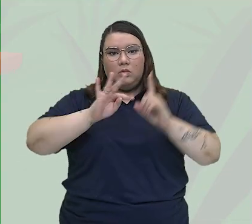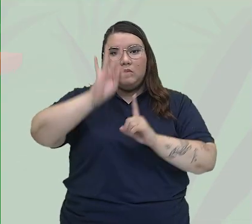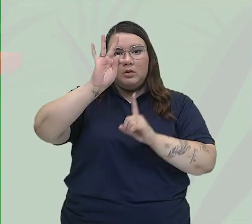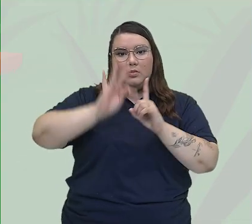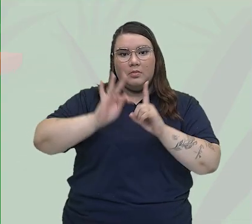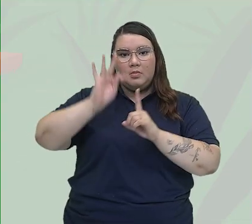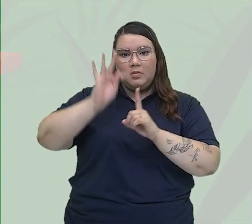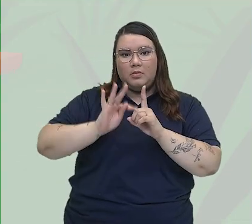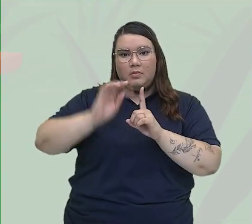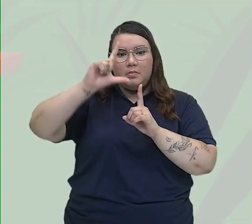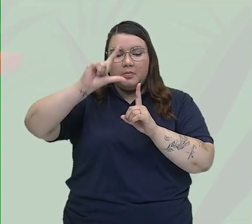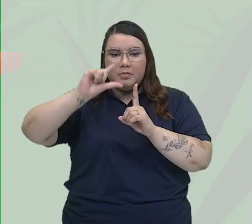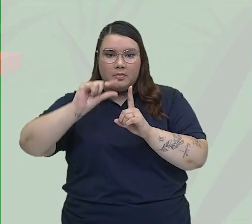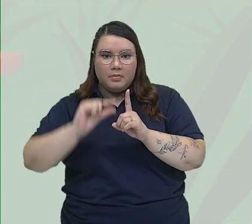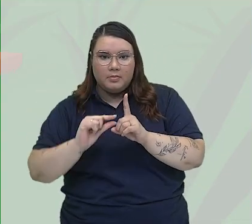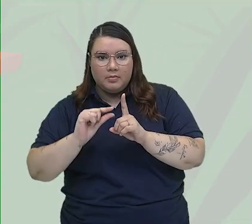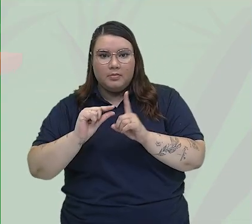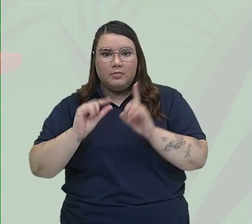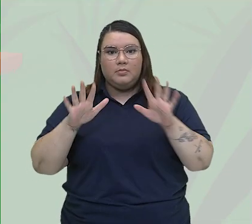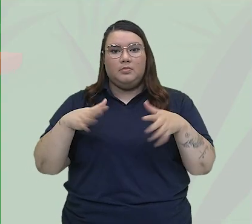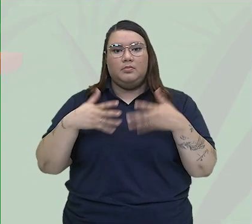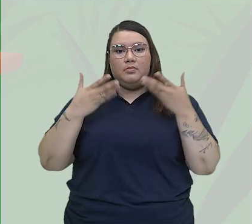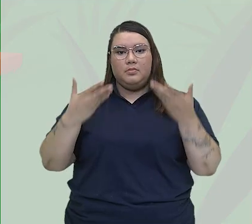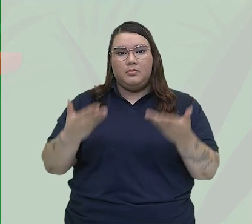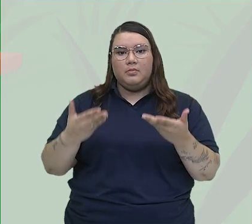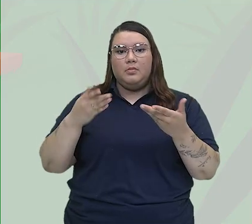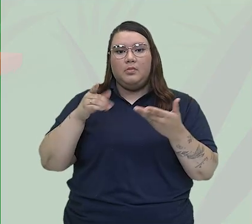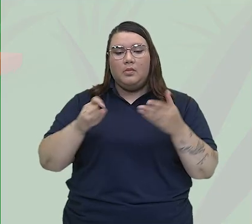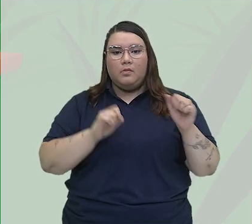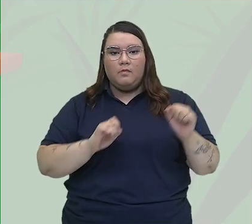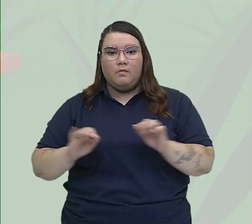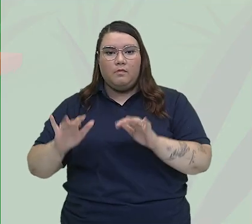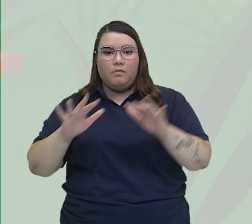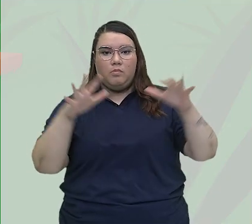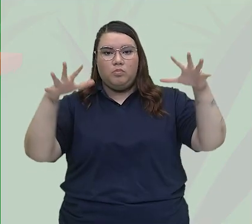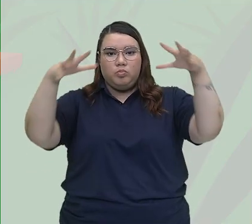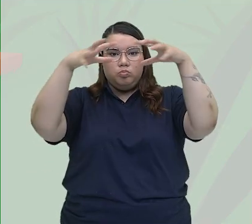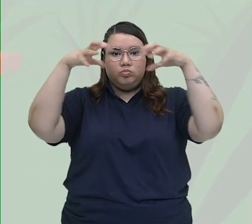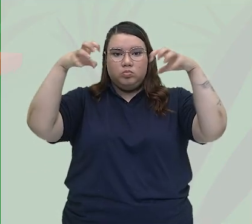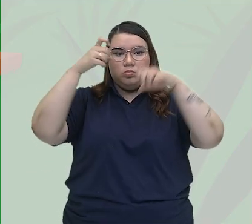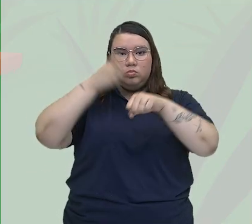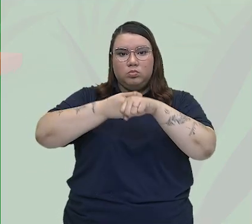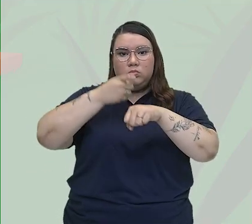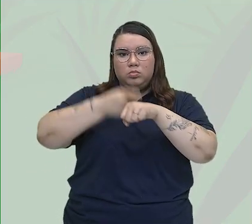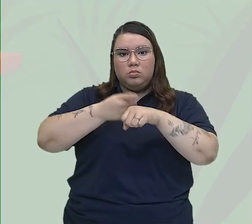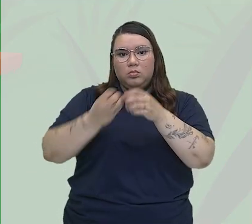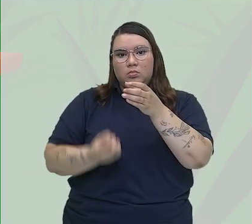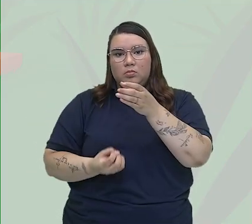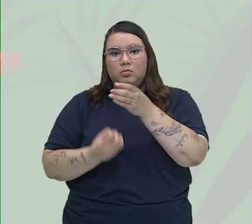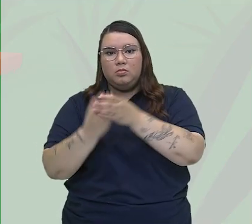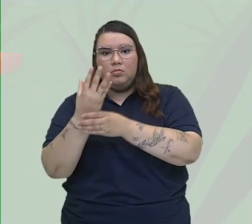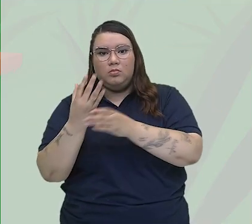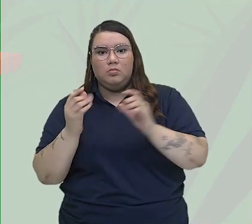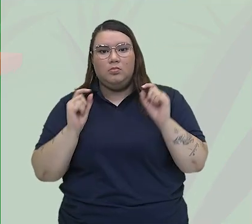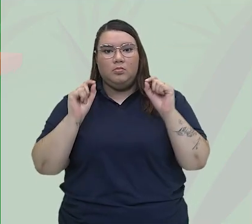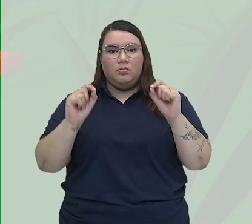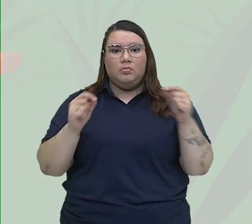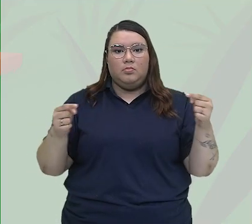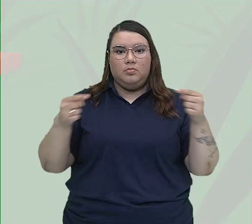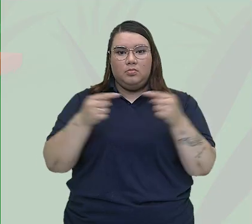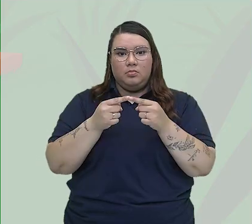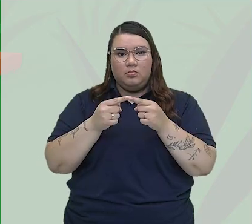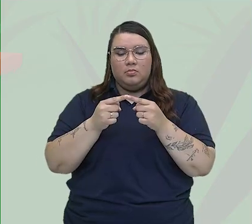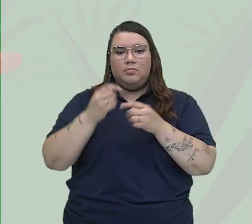temperaturas muito baixas. E aí o vapor de água se congela e vai originar a precipitação